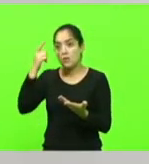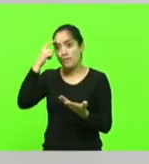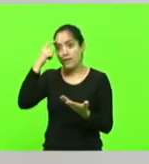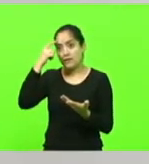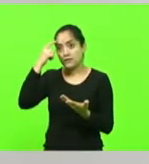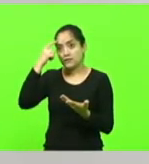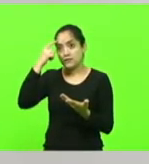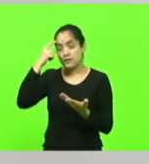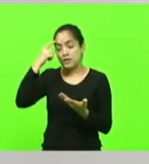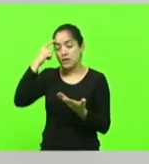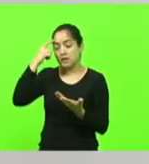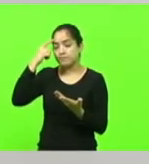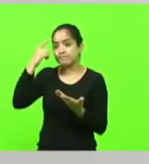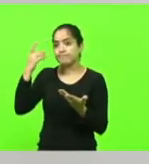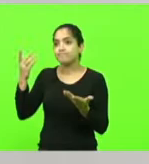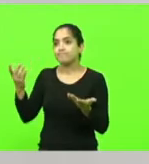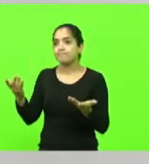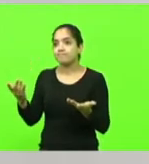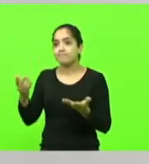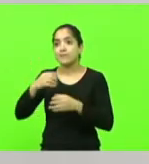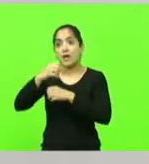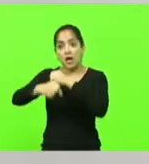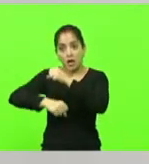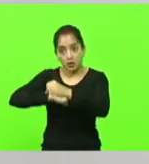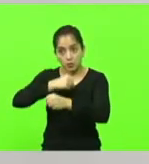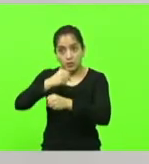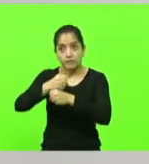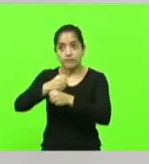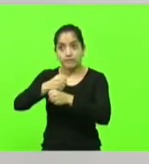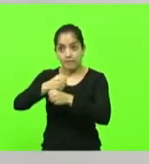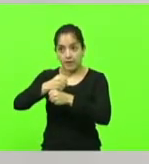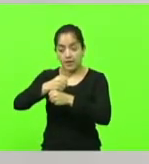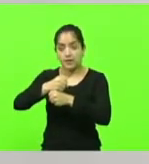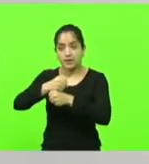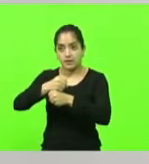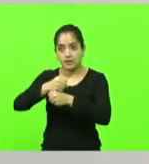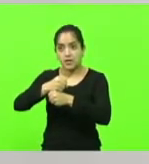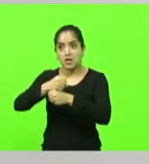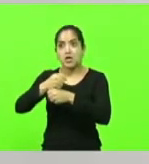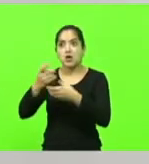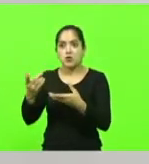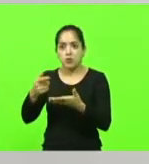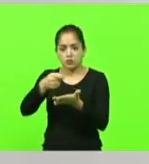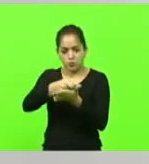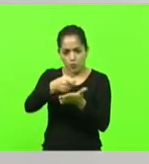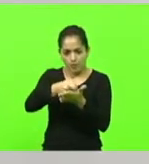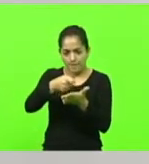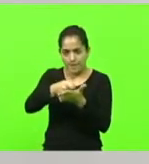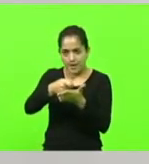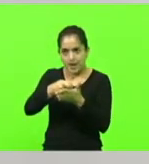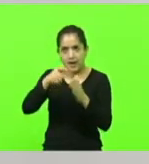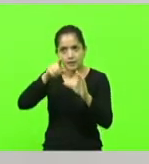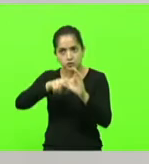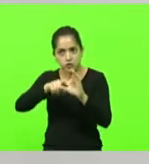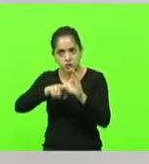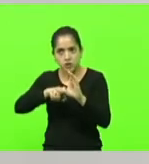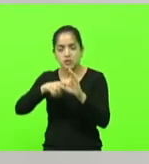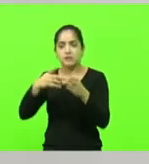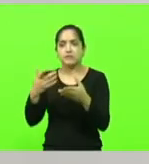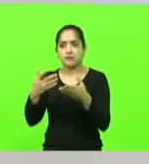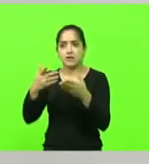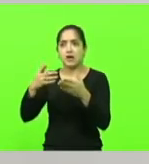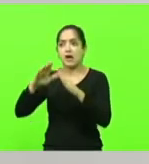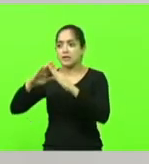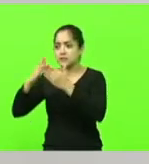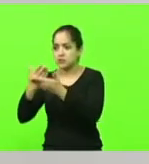a pensar que no ano que vem, quando a União voltar a cobrar a fatia dela, quando as escolas começarem a ter